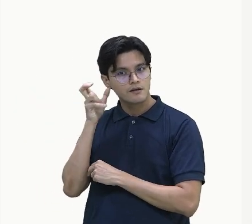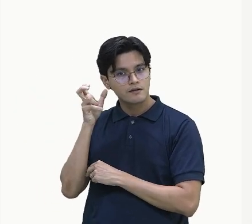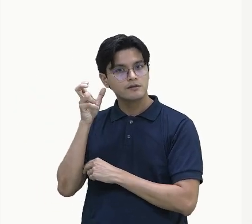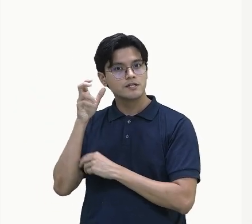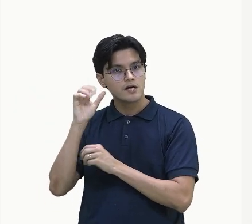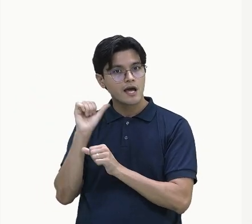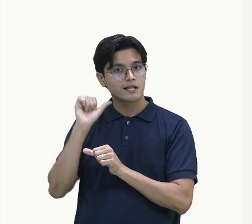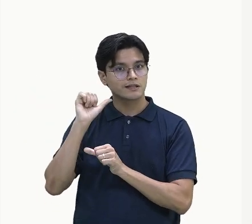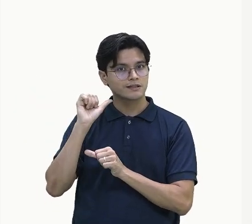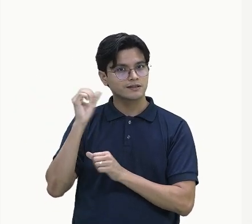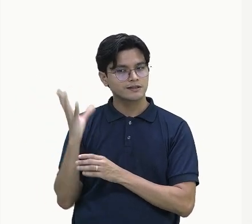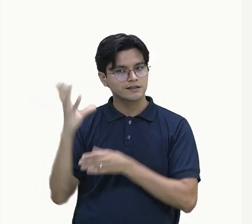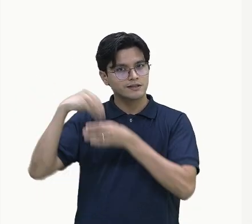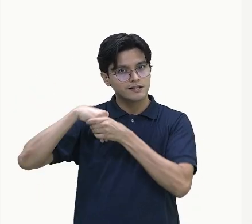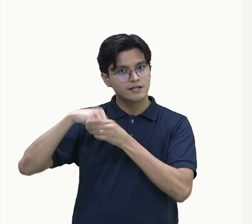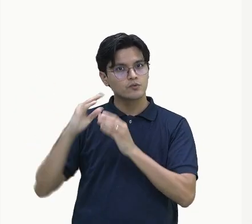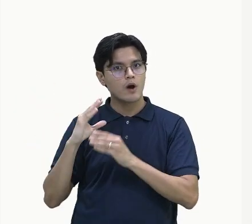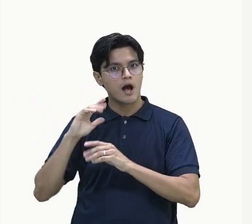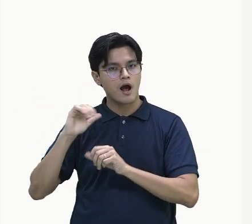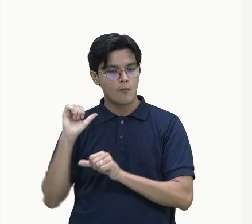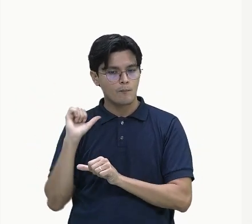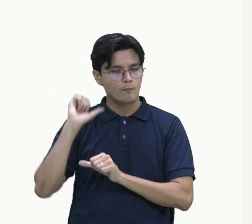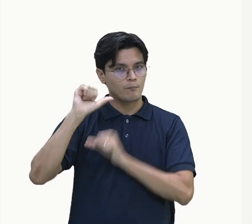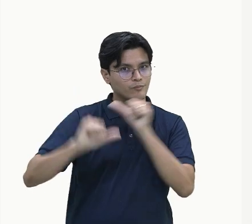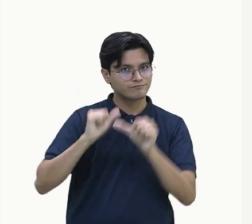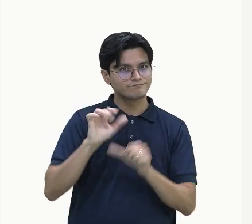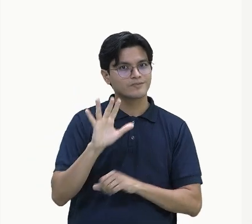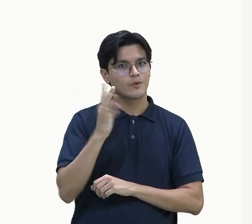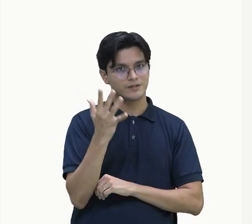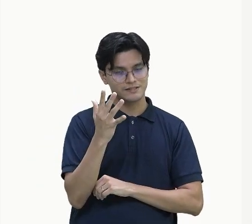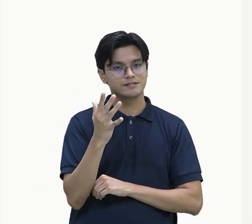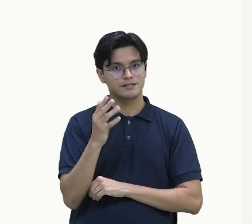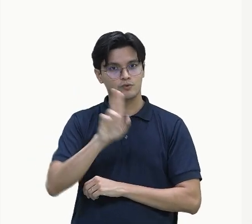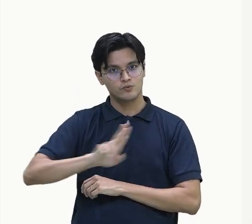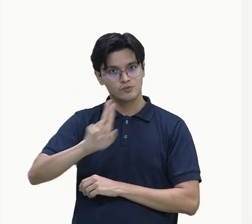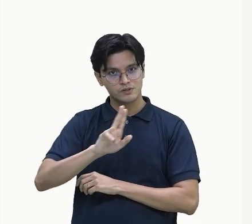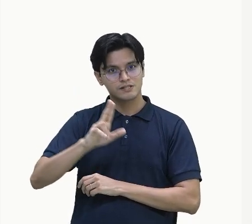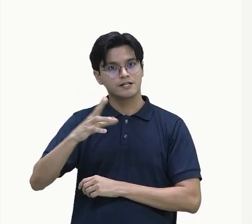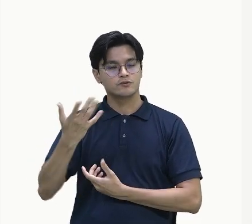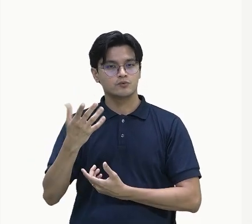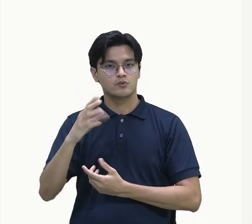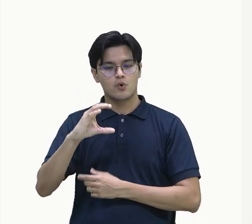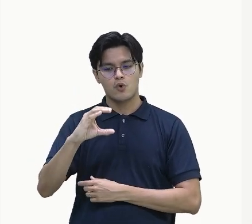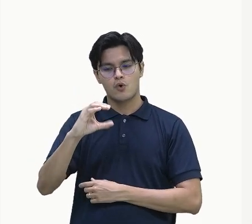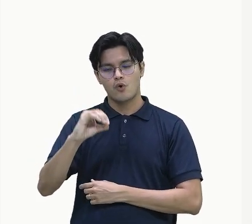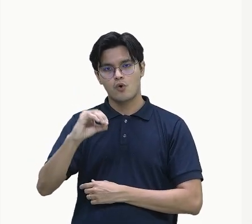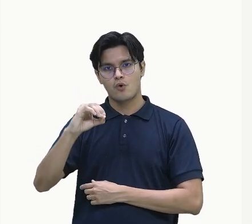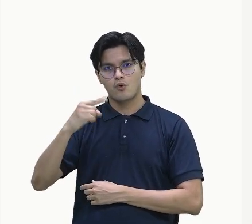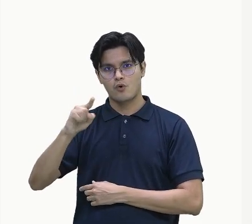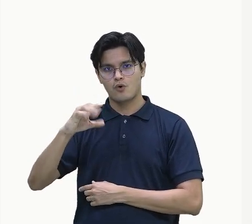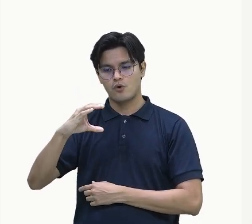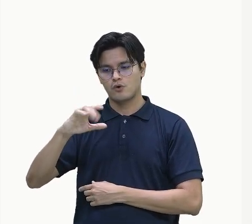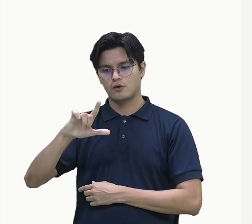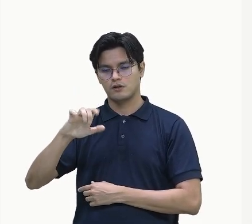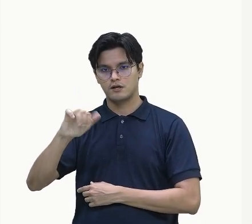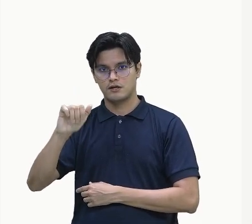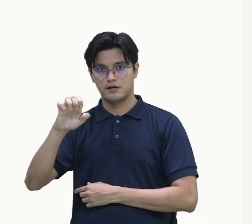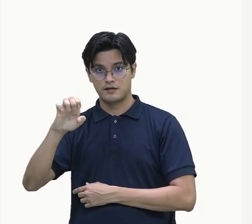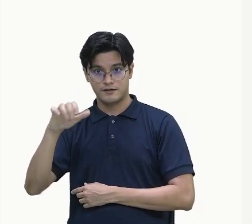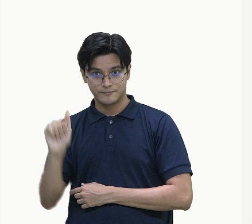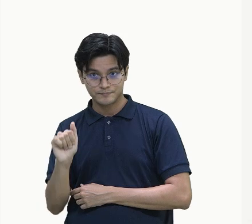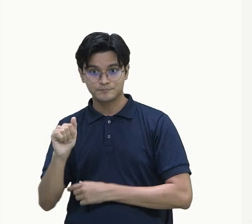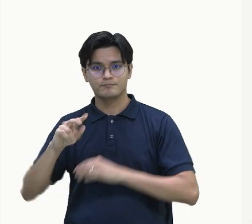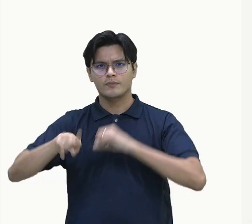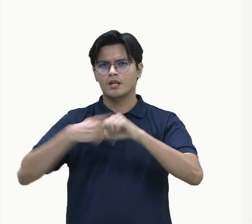sinais elétricos do ouvido interno, né, que é a cóclea. A gente vai já ver esse aspecto anatomicamente, né,